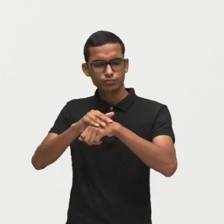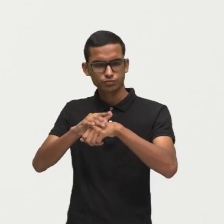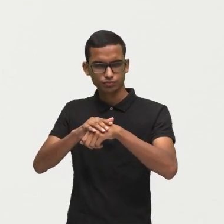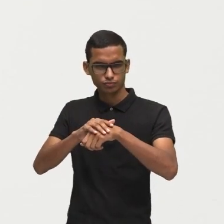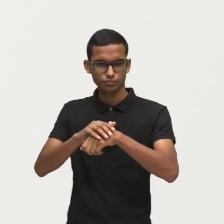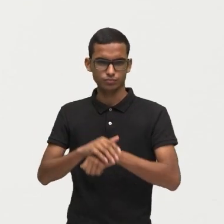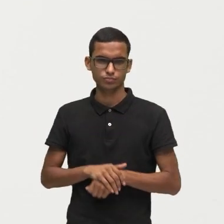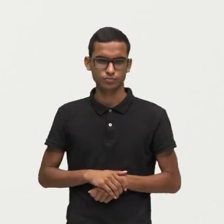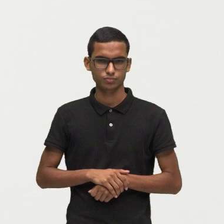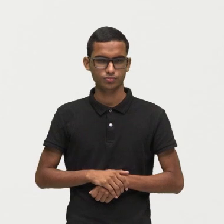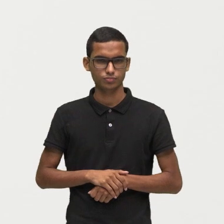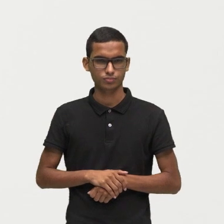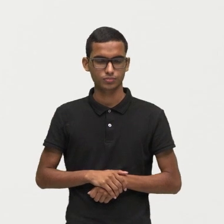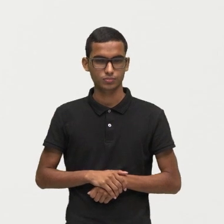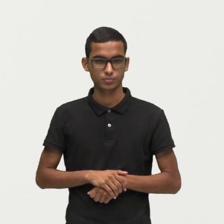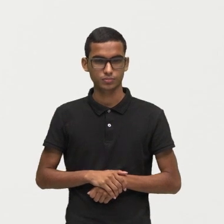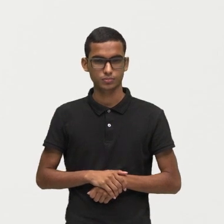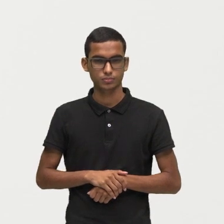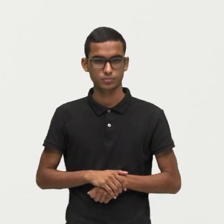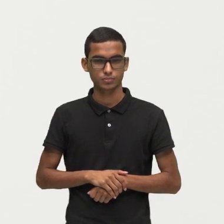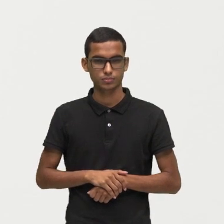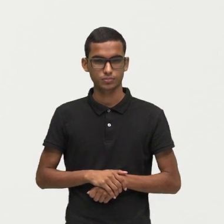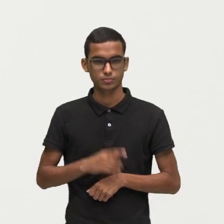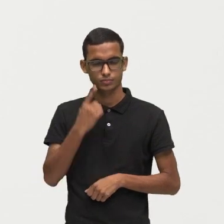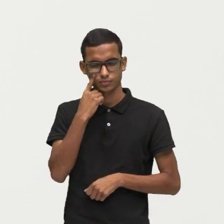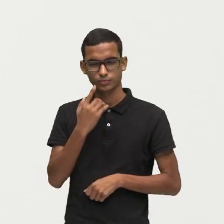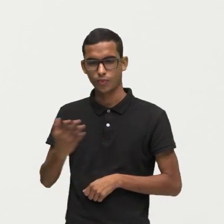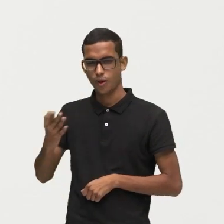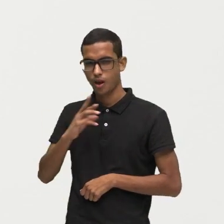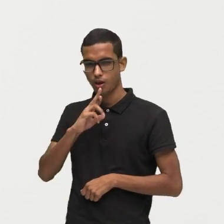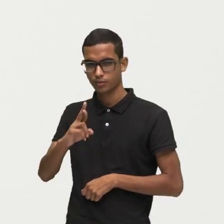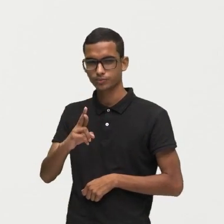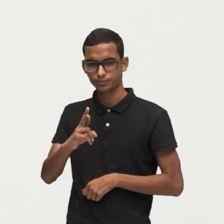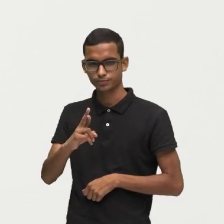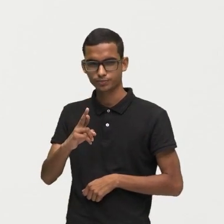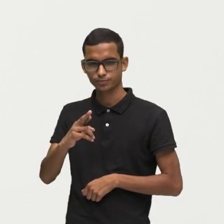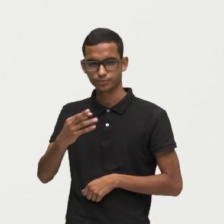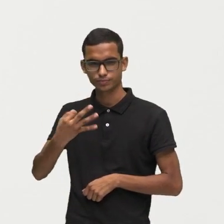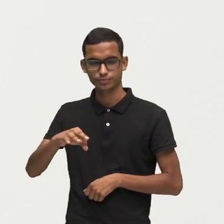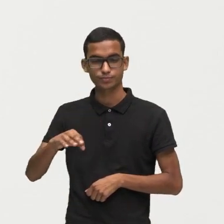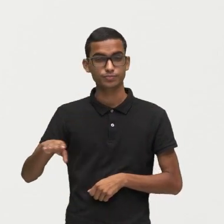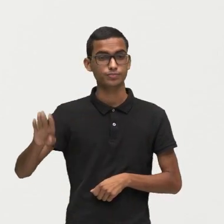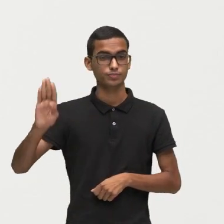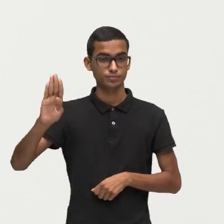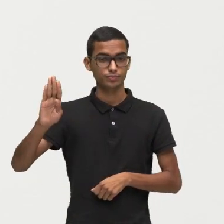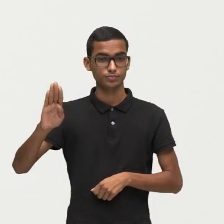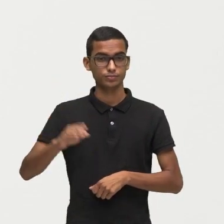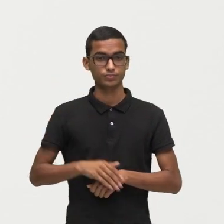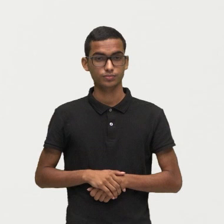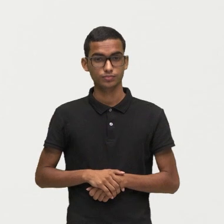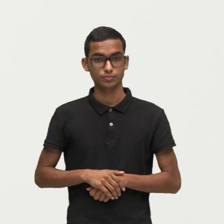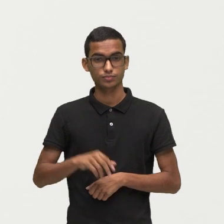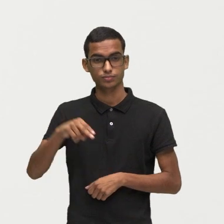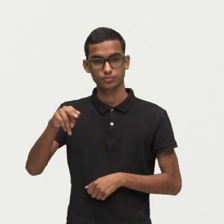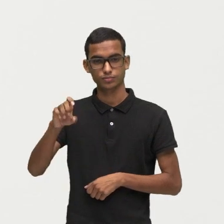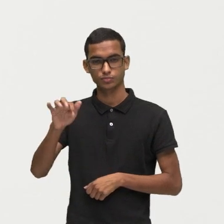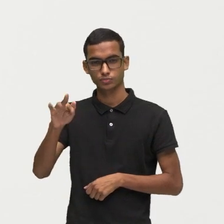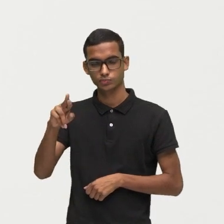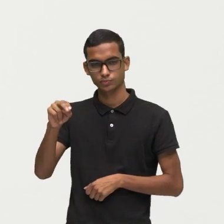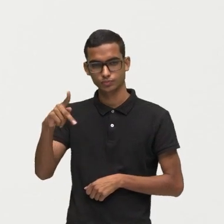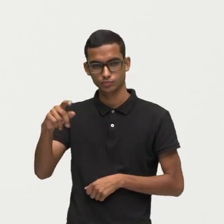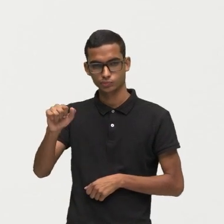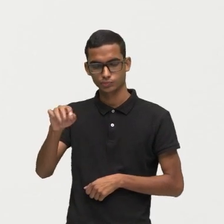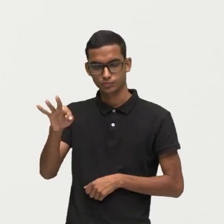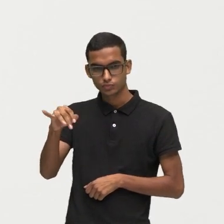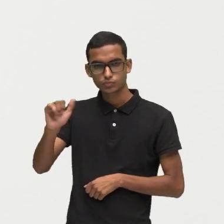dos pontos aí citados, o gabarito, olha, a alternativa certa B. A nefropatia, as nefropatias